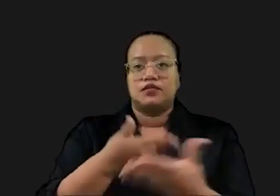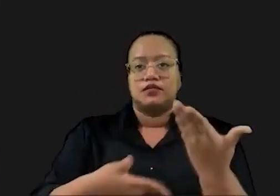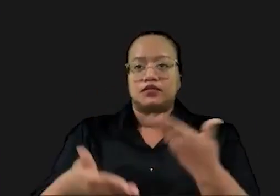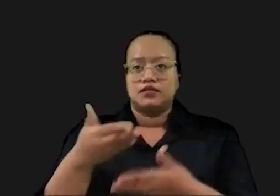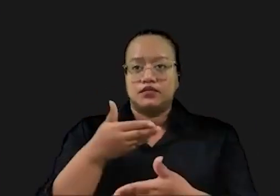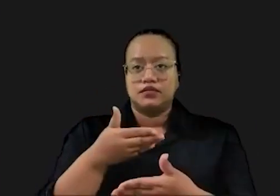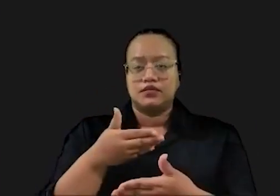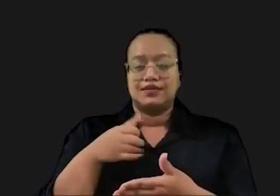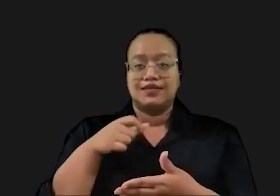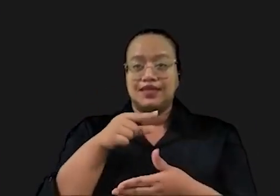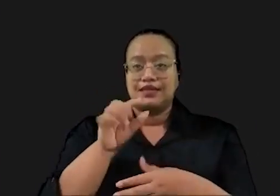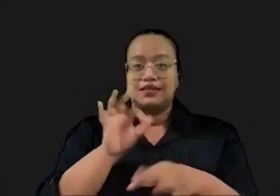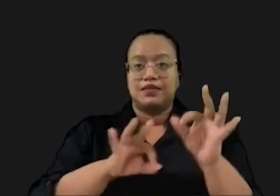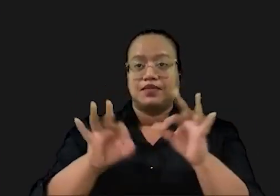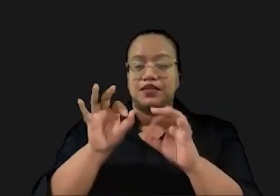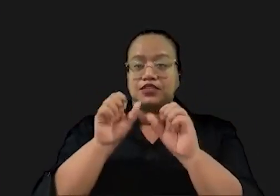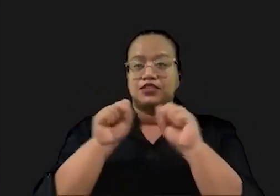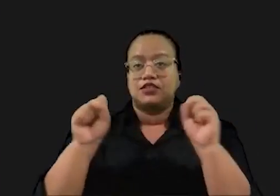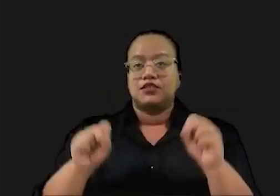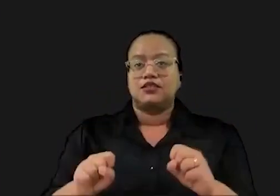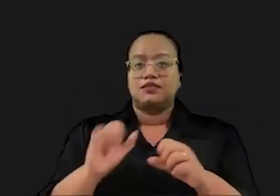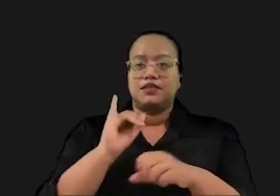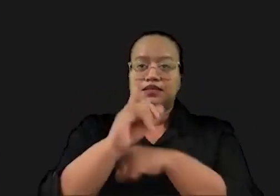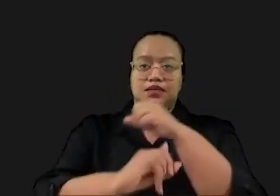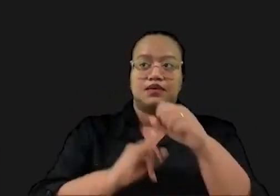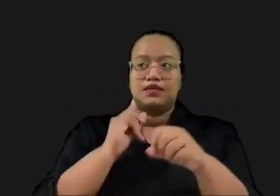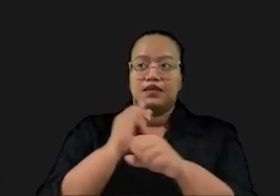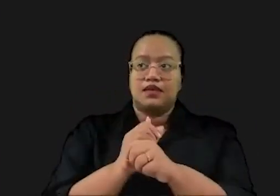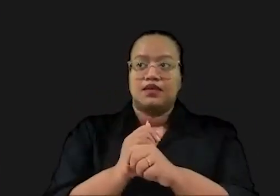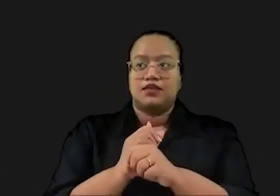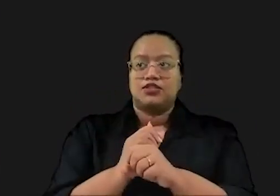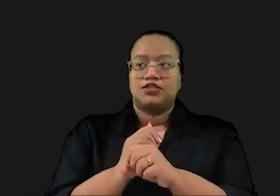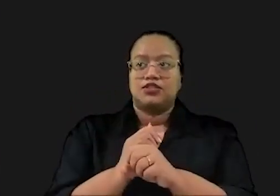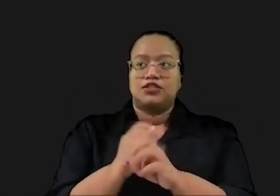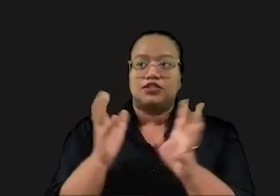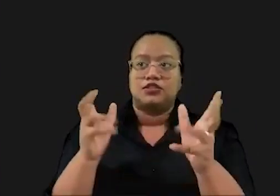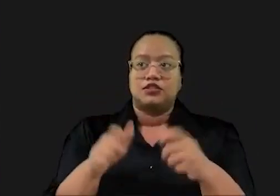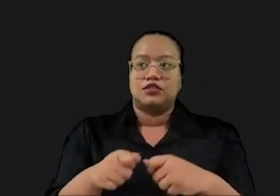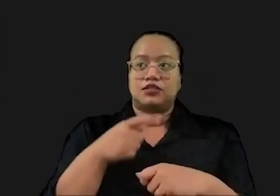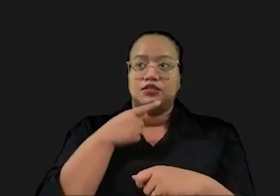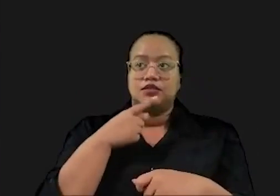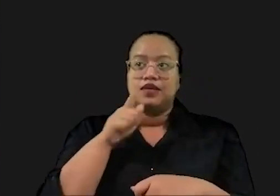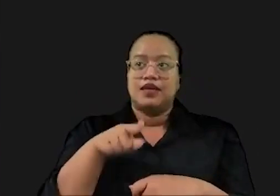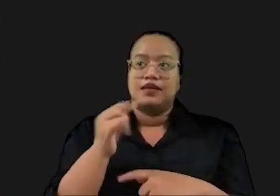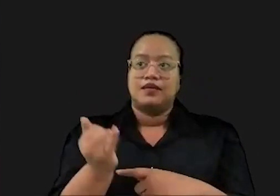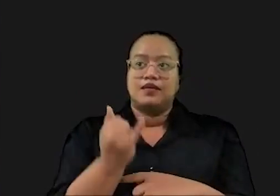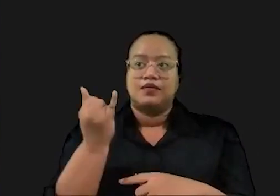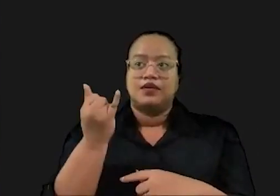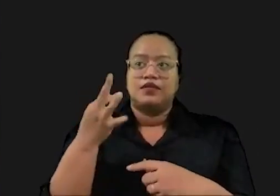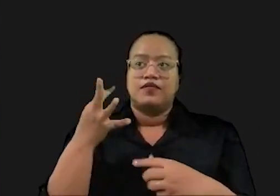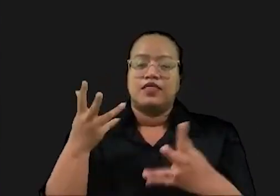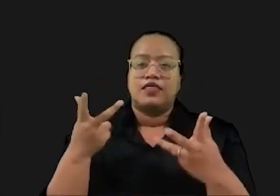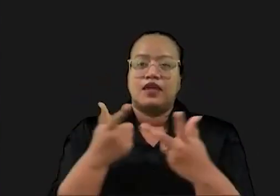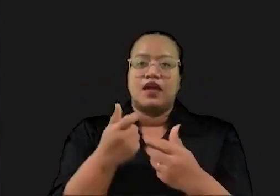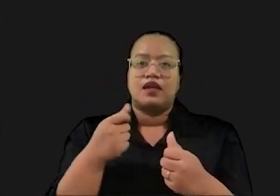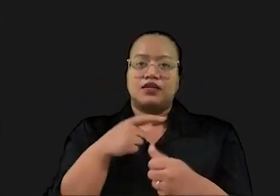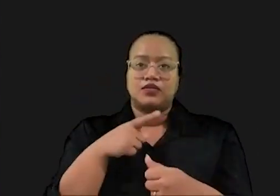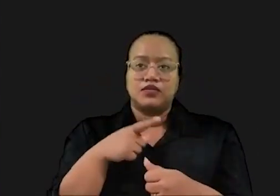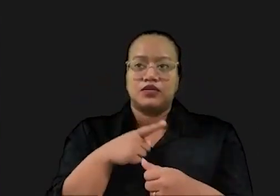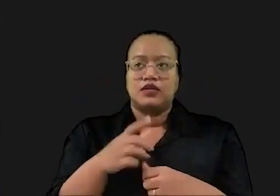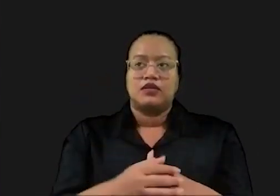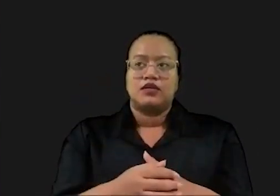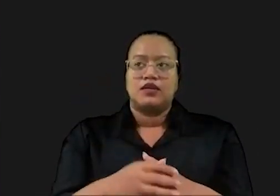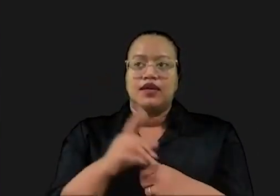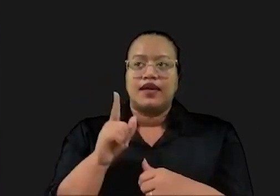das incapacidades, poxa, é fantástico. Tudo o computador pode fazer até a decisão final. Claro que nós devemos ter